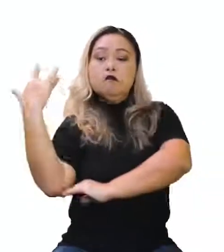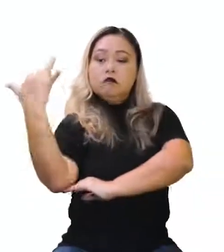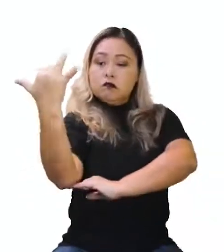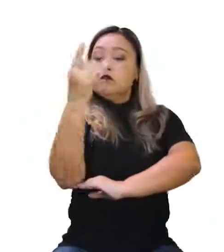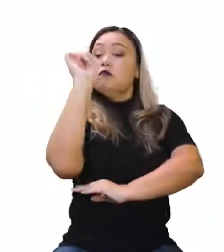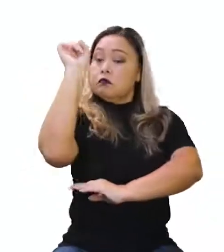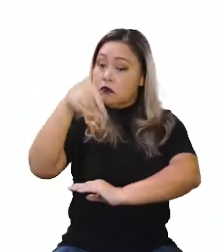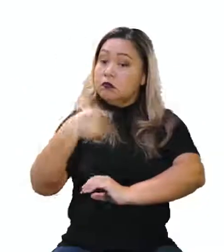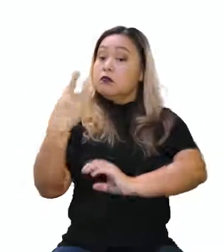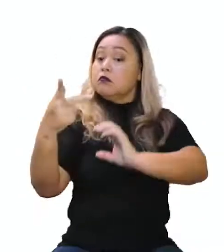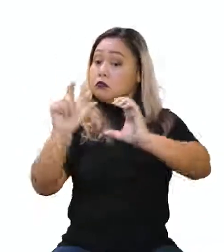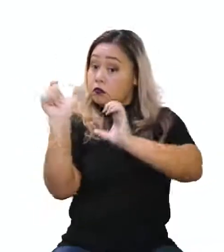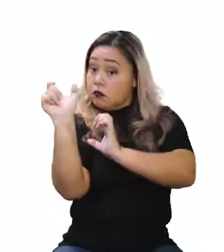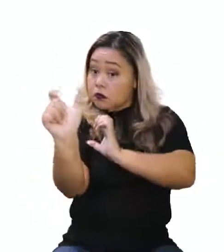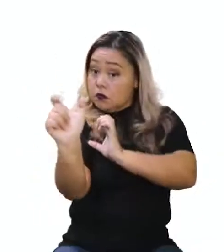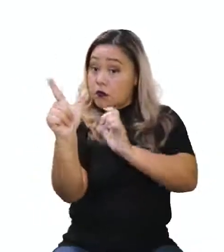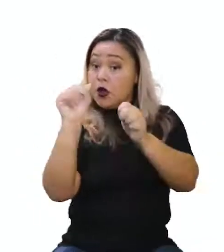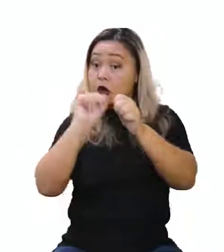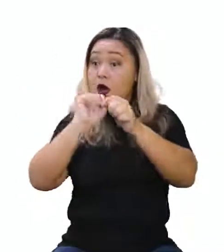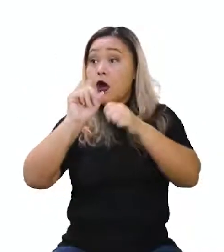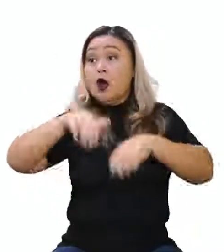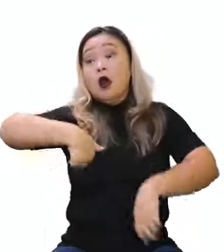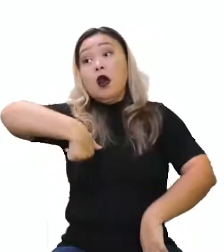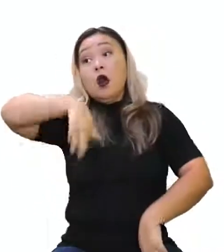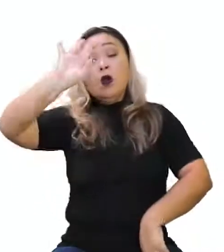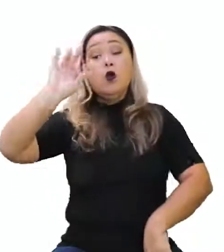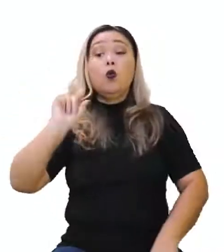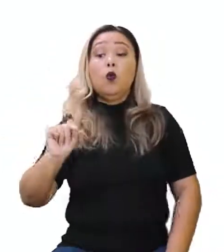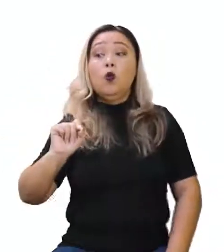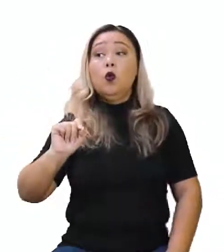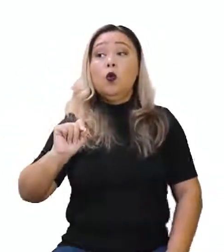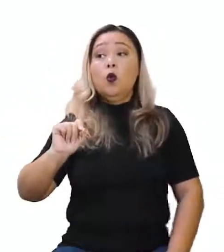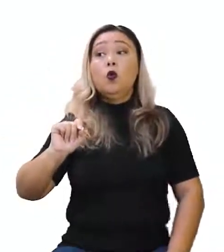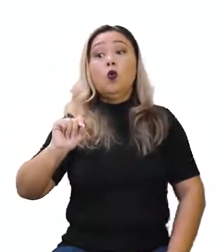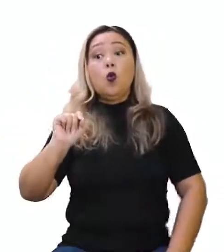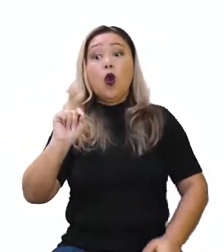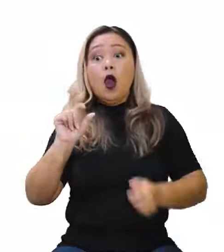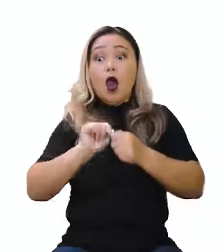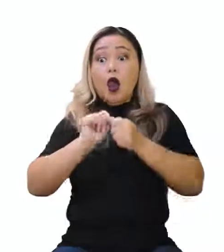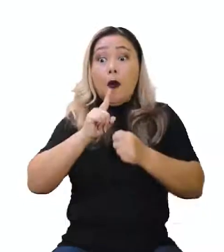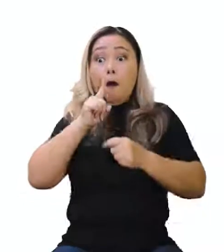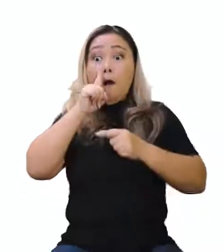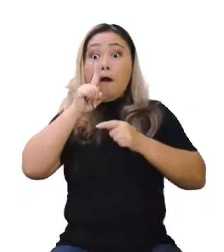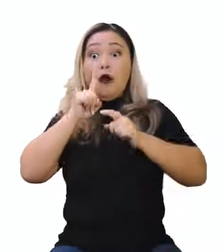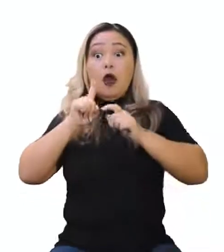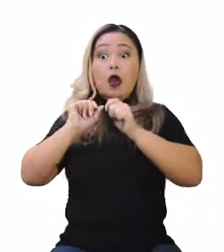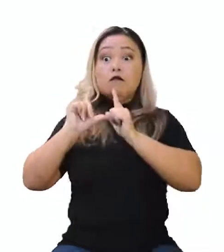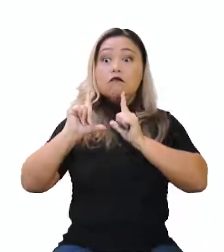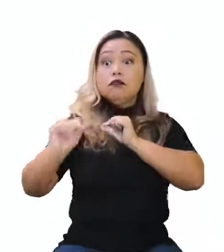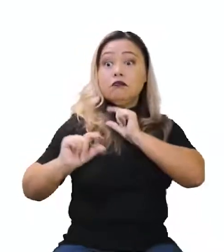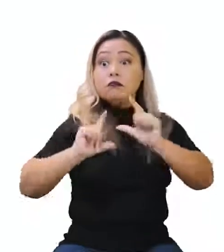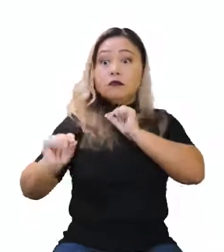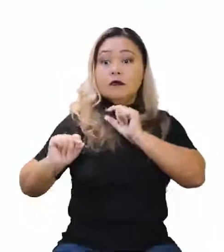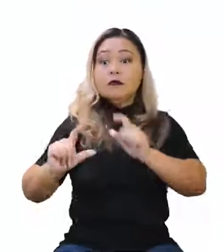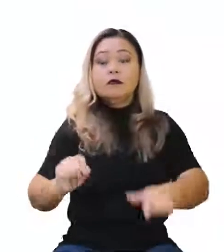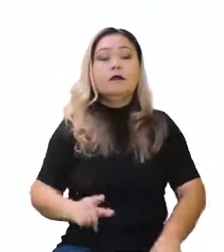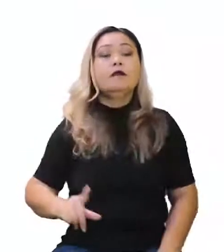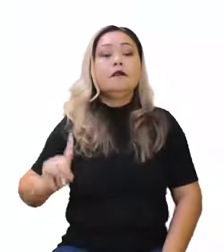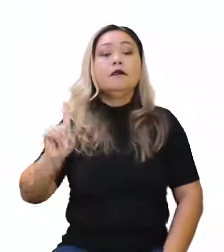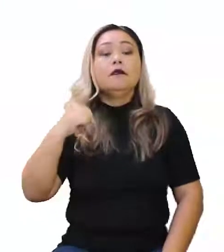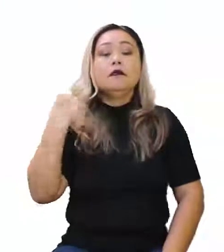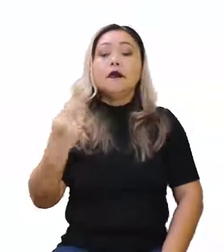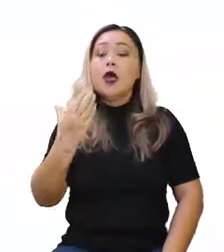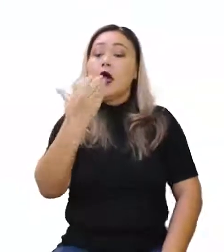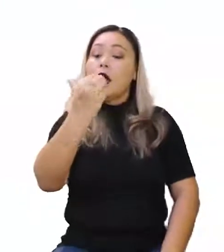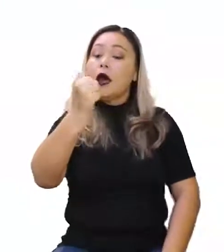que ele é classificado como selvagem. Ele é bem mais o que, então? Arisco. Tá bom? Agora nós temos